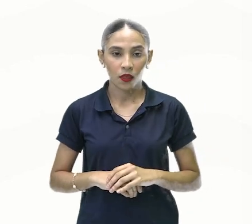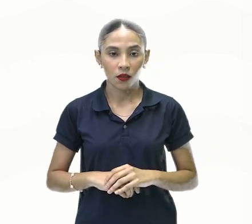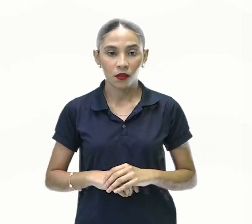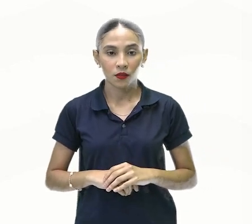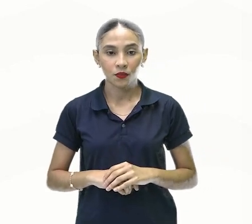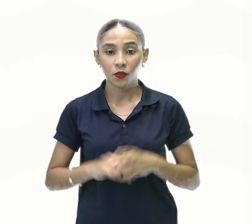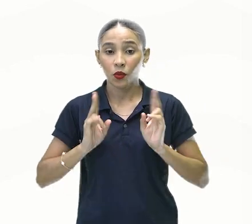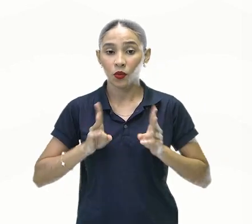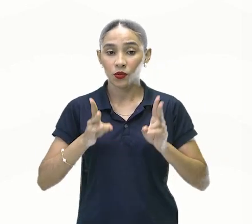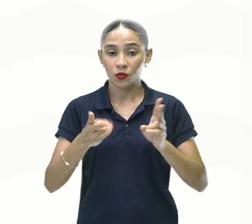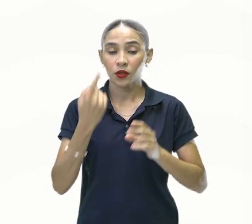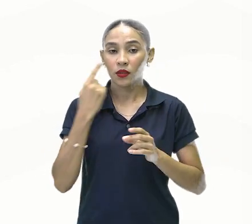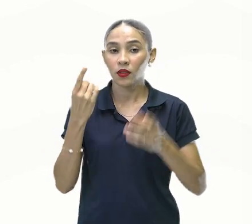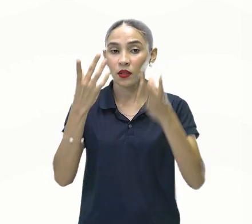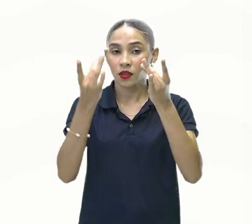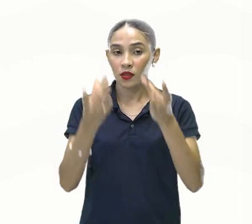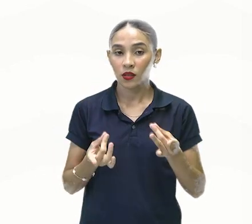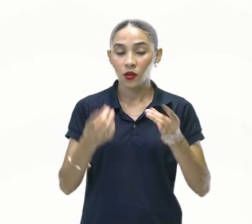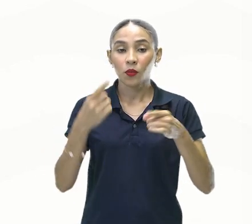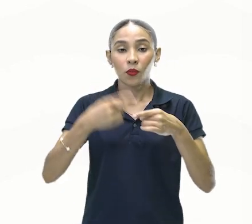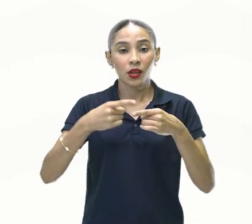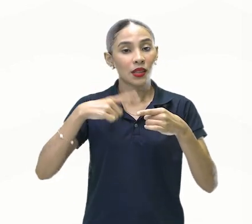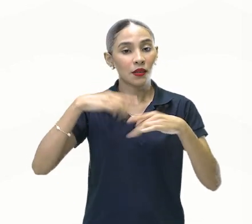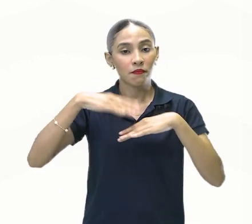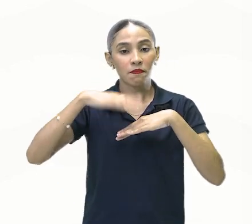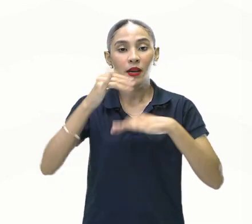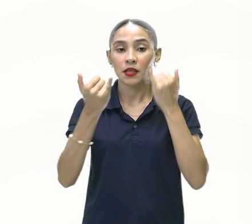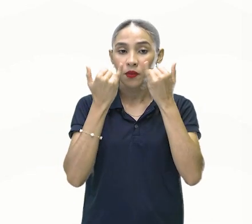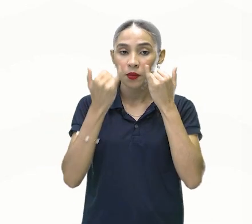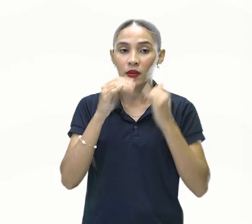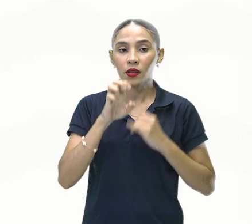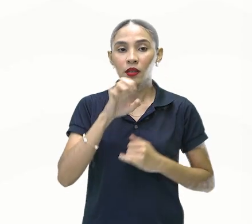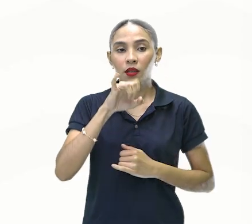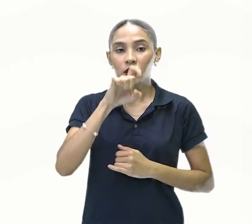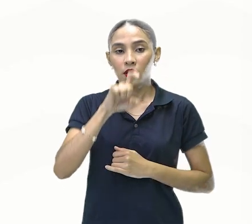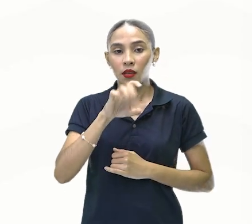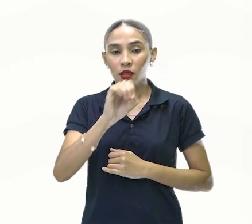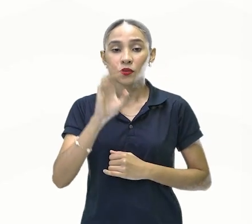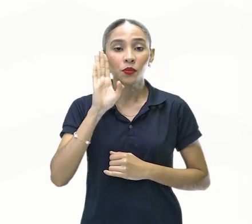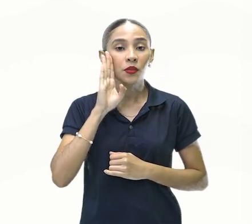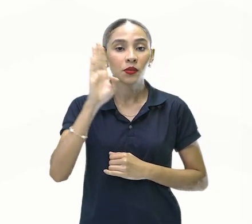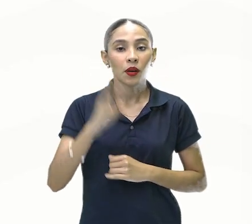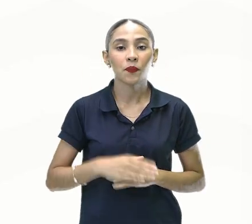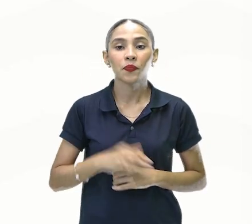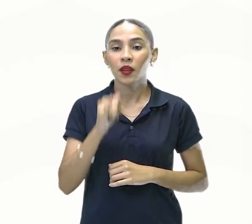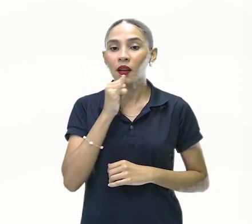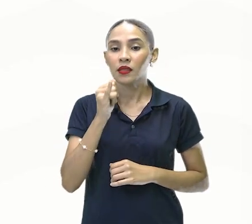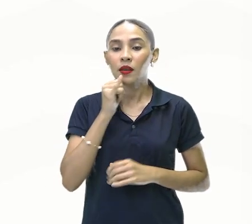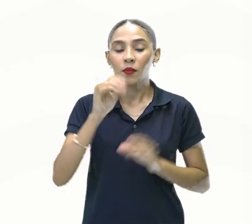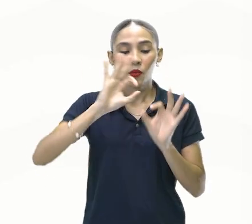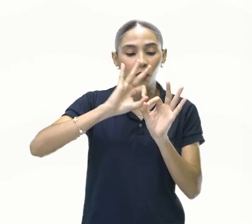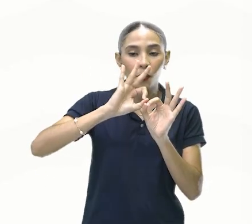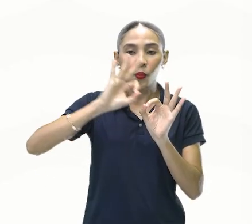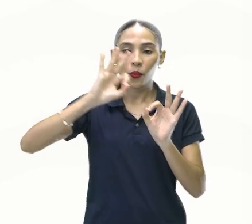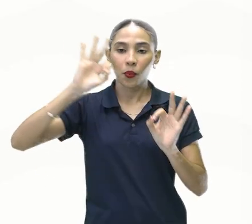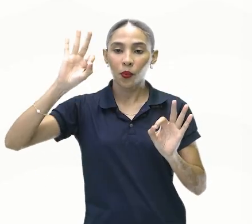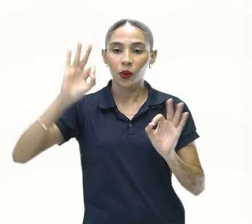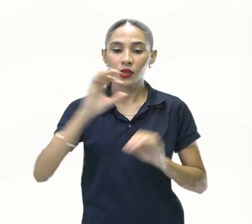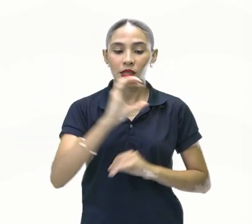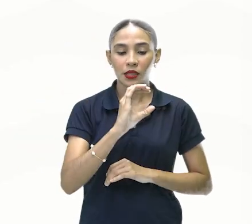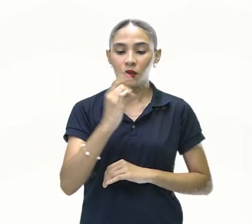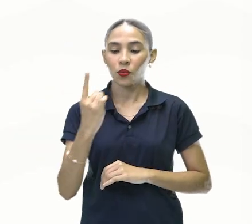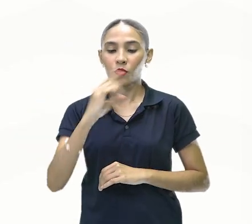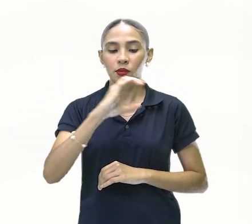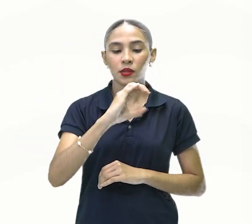lado. Continuando aí a descrição, né, porque tem mais coisas, a gente tem o eixo principal, é essa reta que